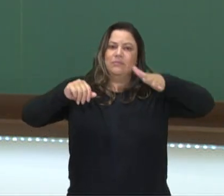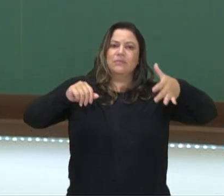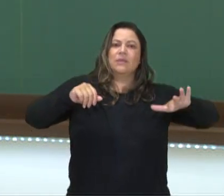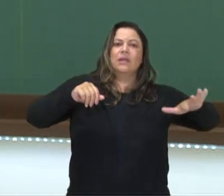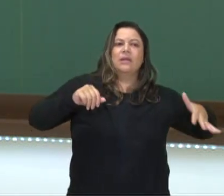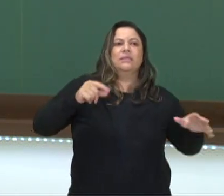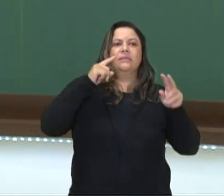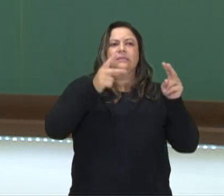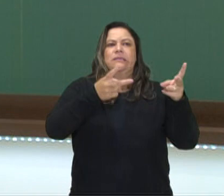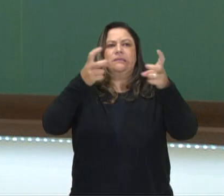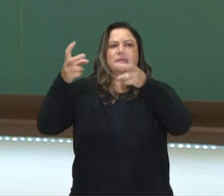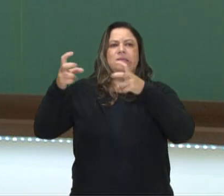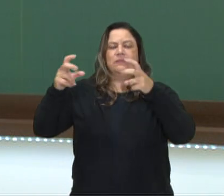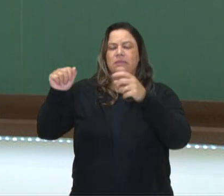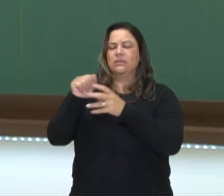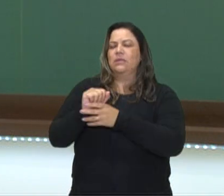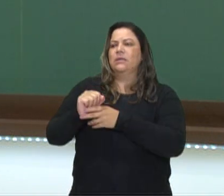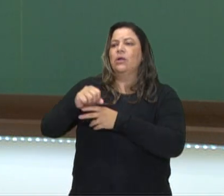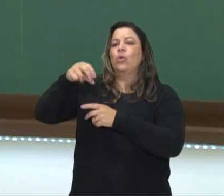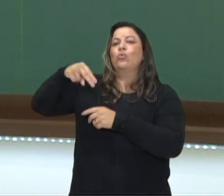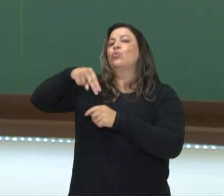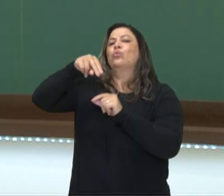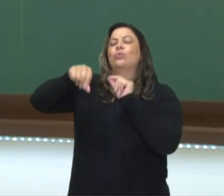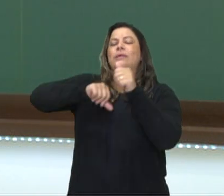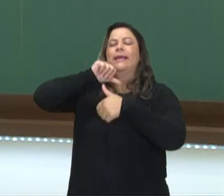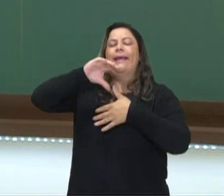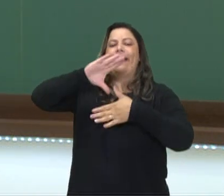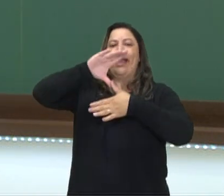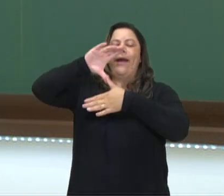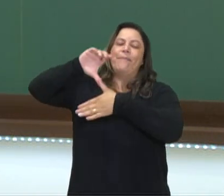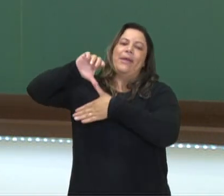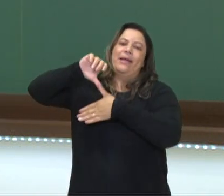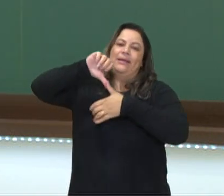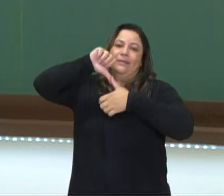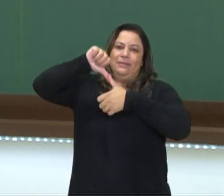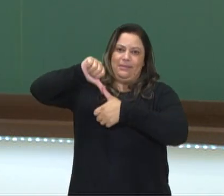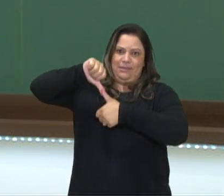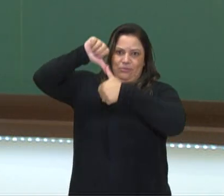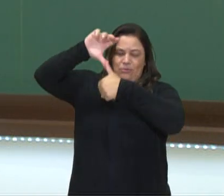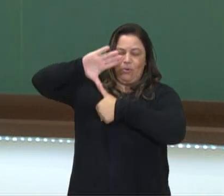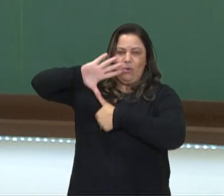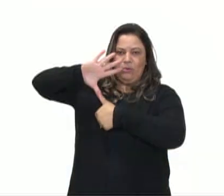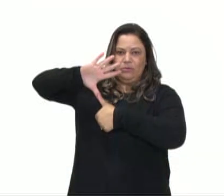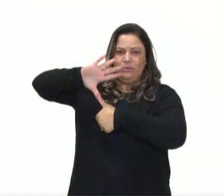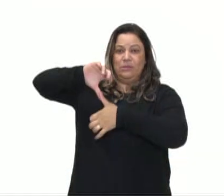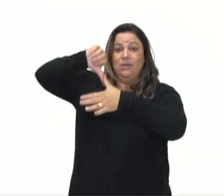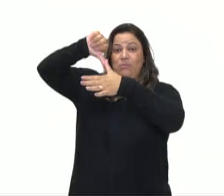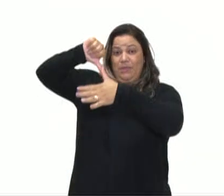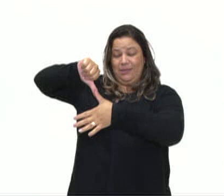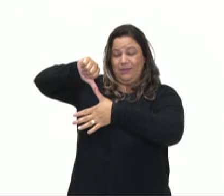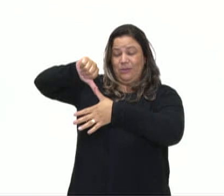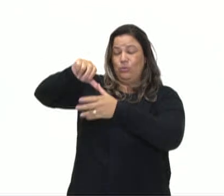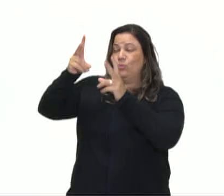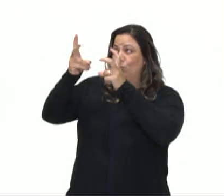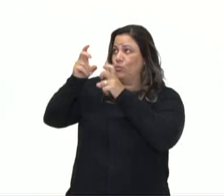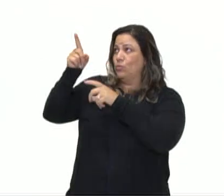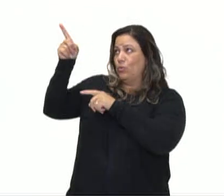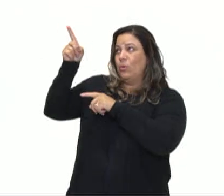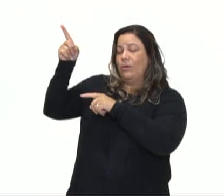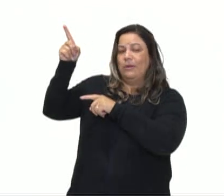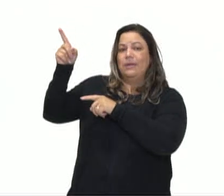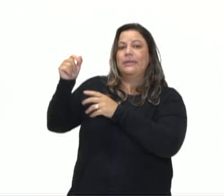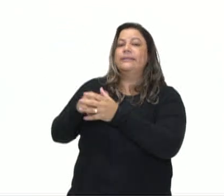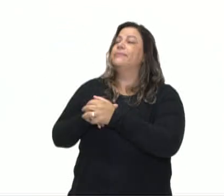aqui, América do Norte, e aqui nós temos a América do Sul, conforme você pode visualizar, essa área